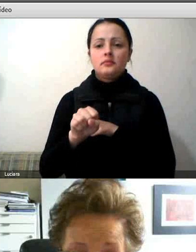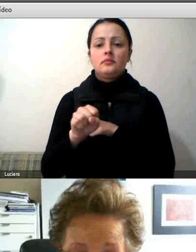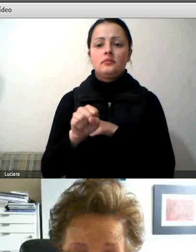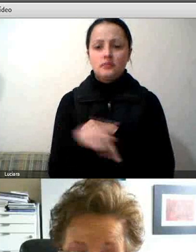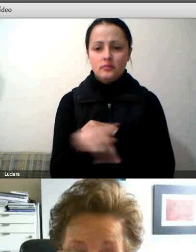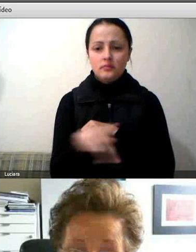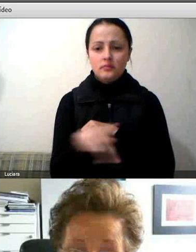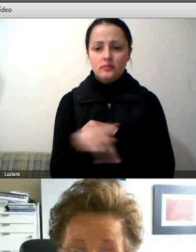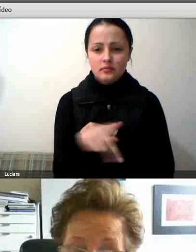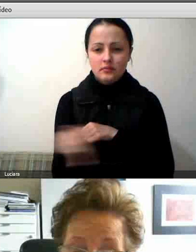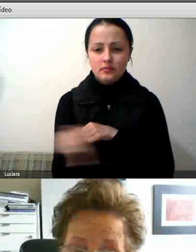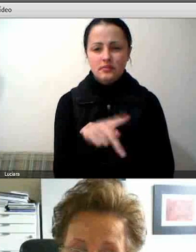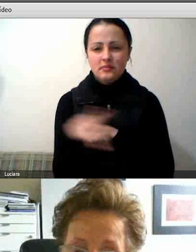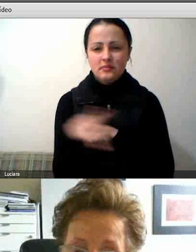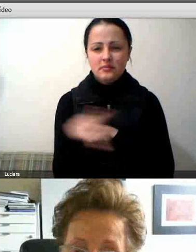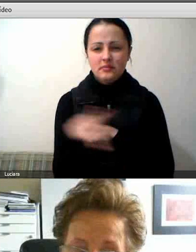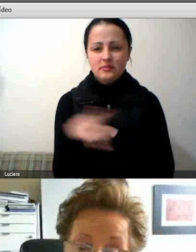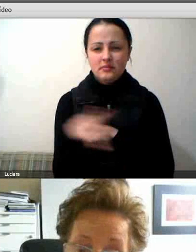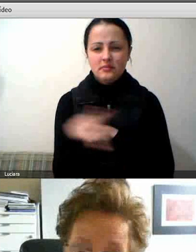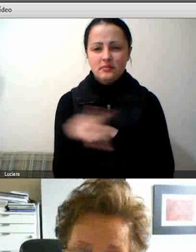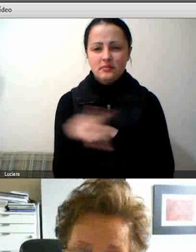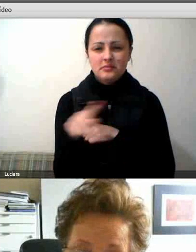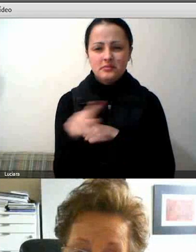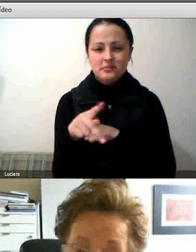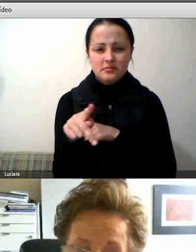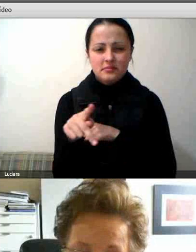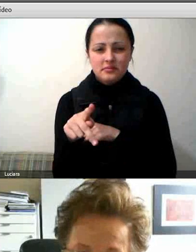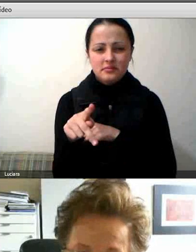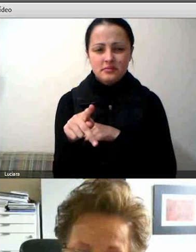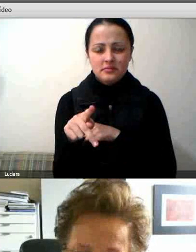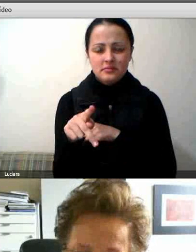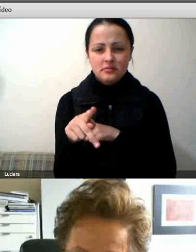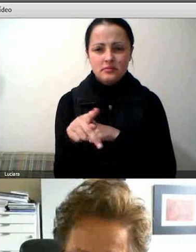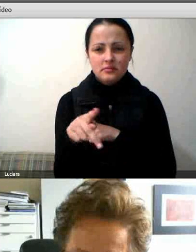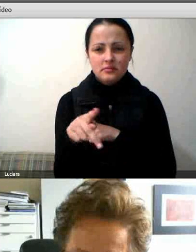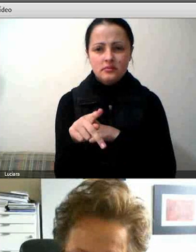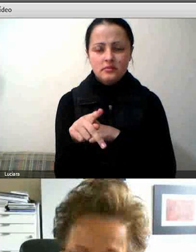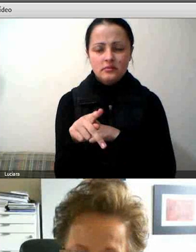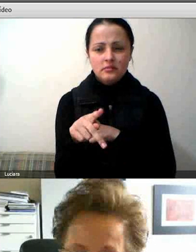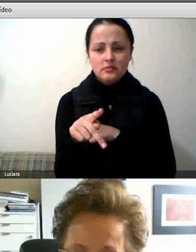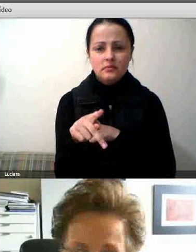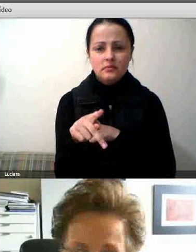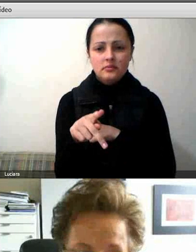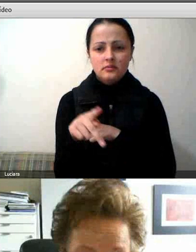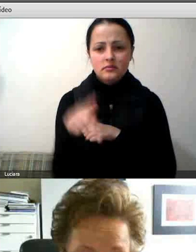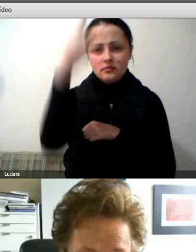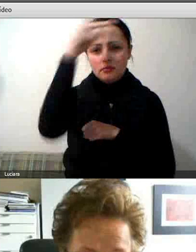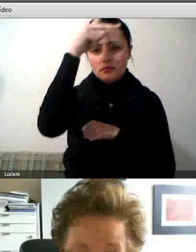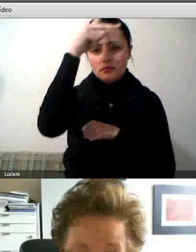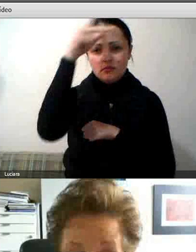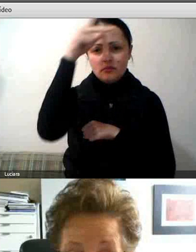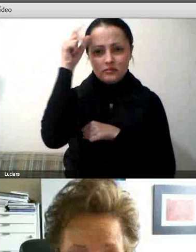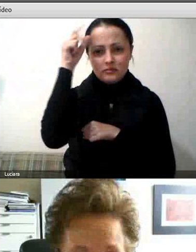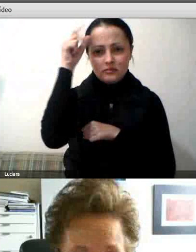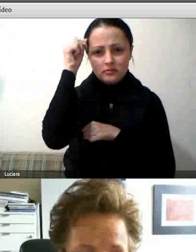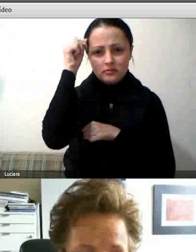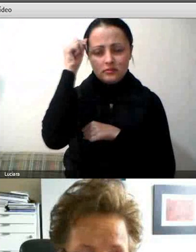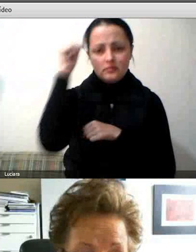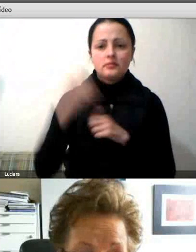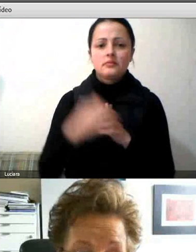estaduais, ele está abrindo formação para os professores municipais, de de acordo com seus prefeitos, secretário de